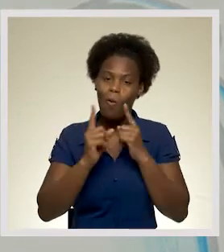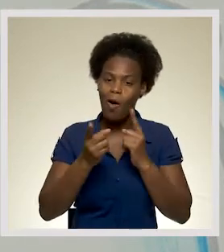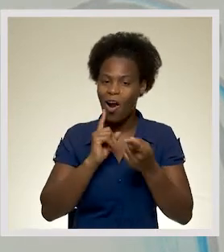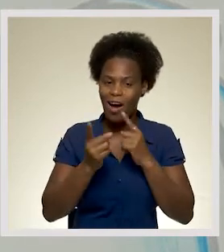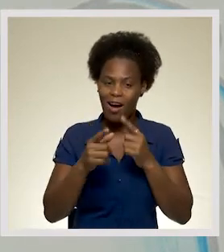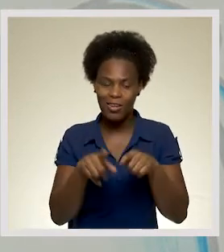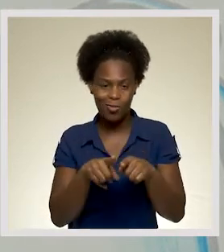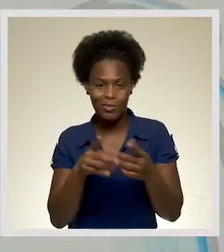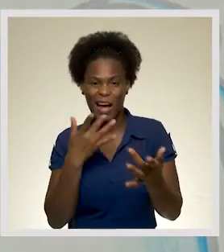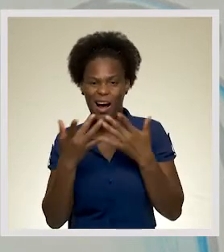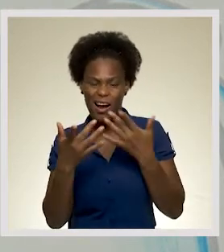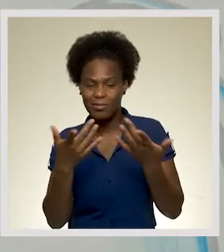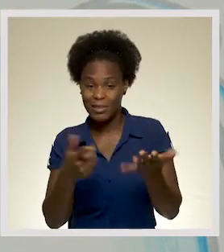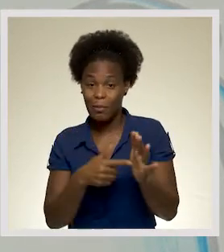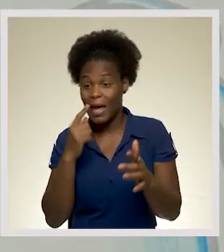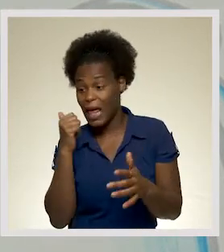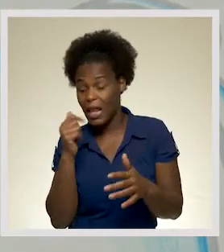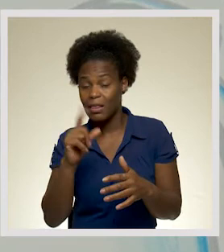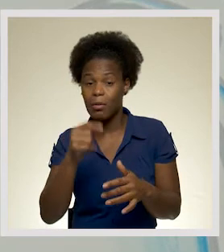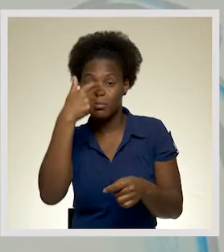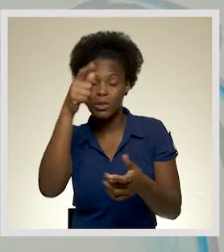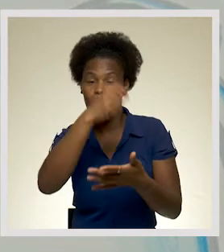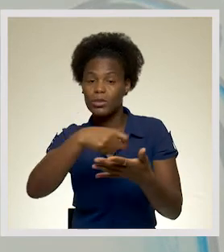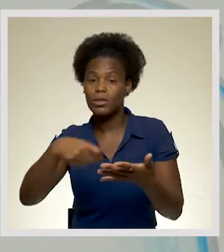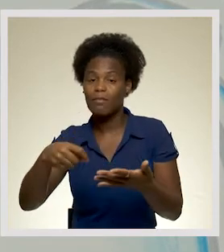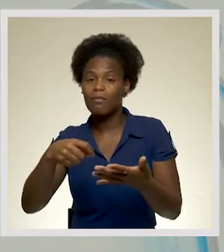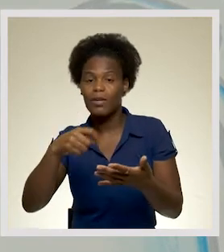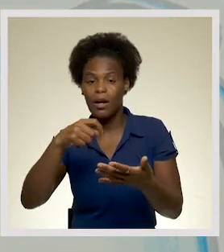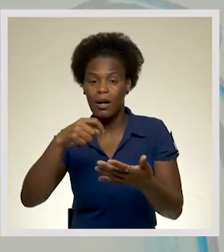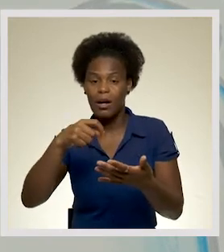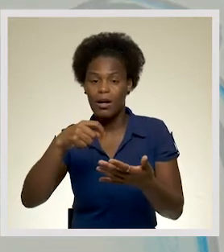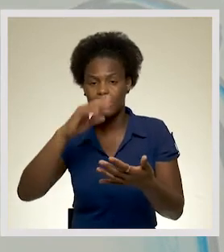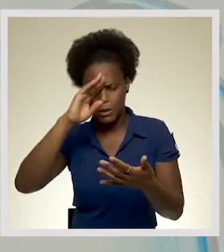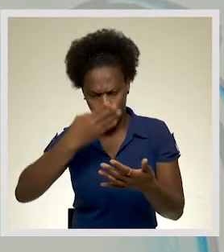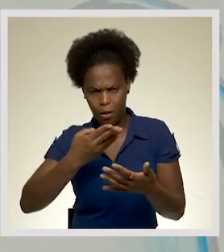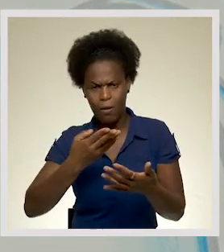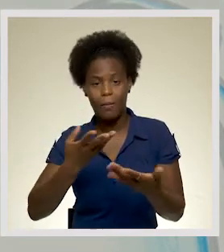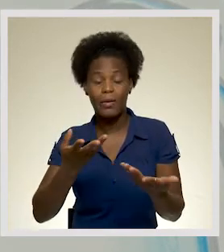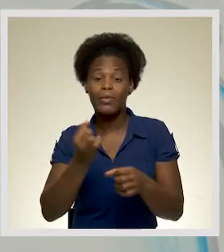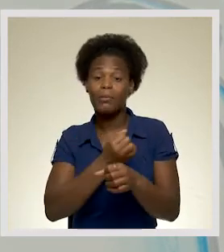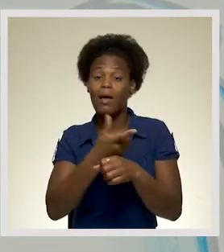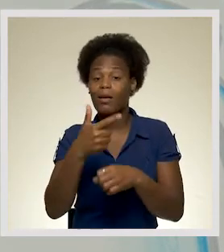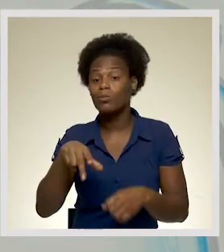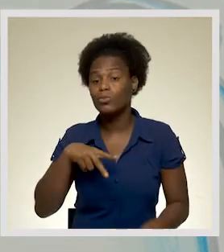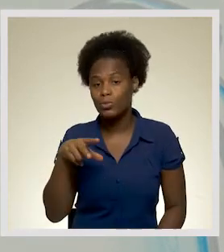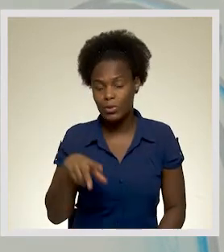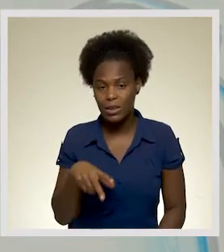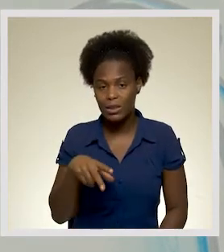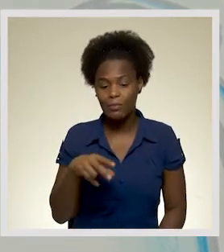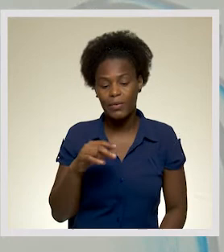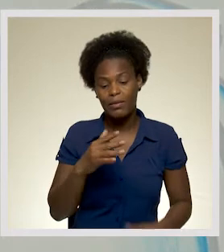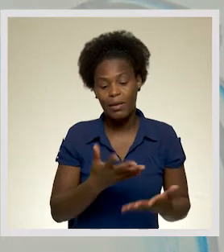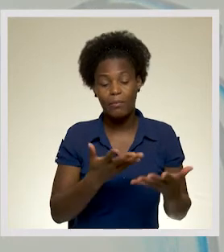foi um escritor que soube, de uma forma genial, trabalhar a língua portuguesa, tanto no